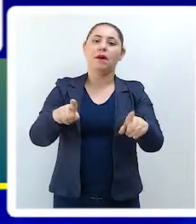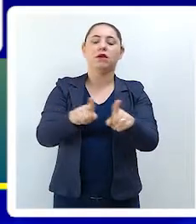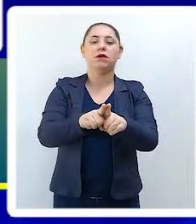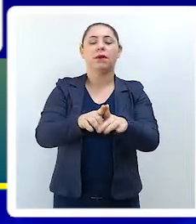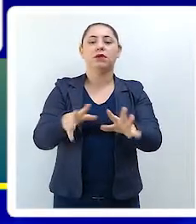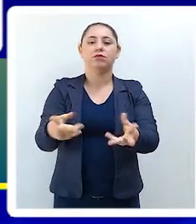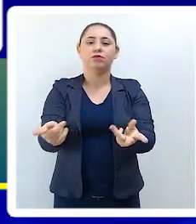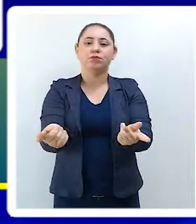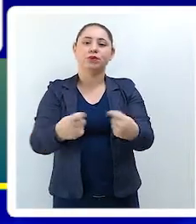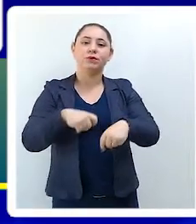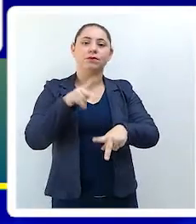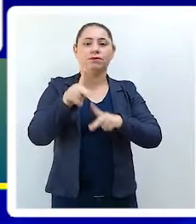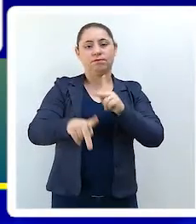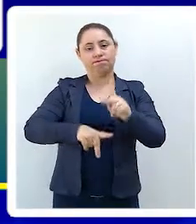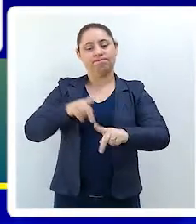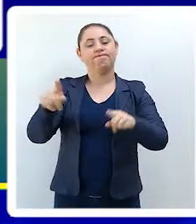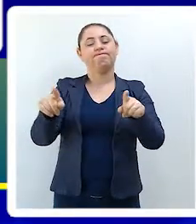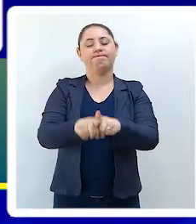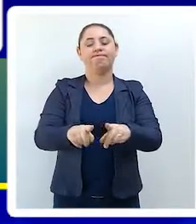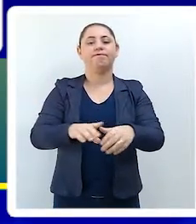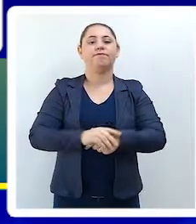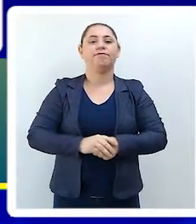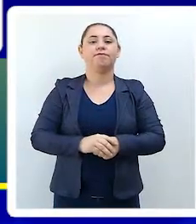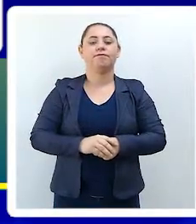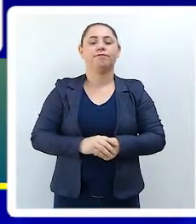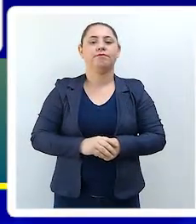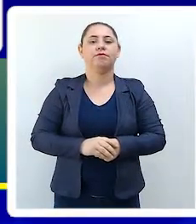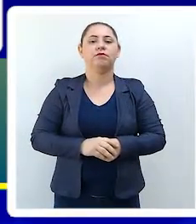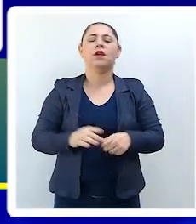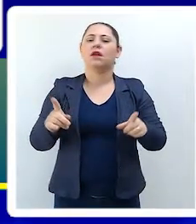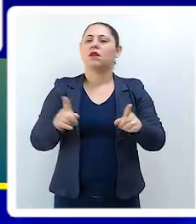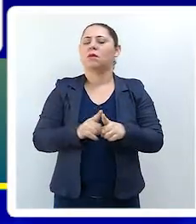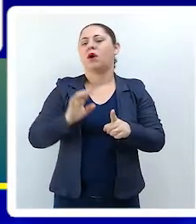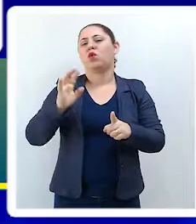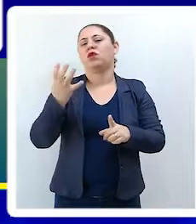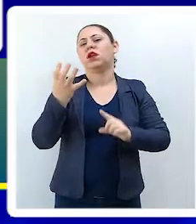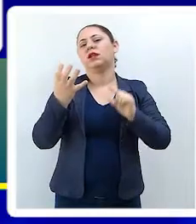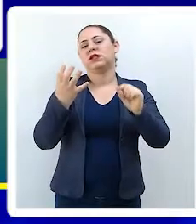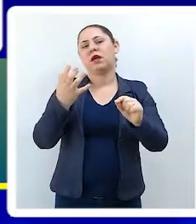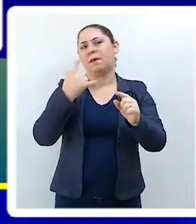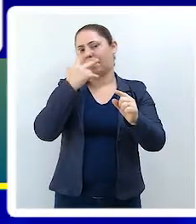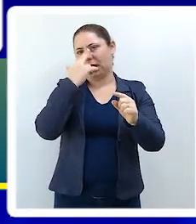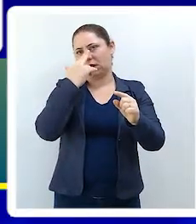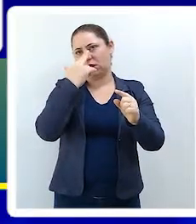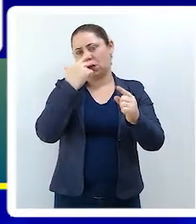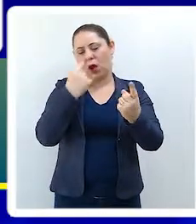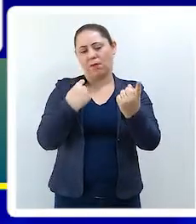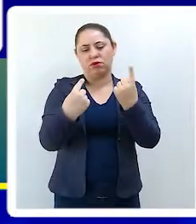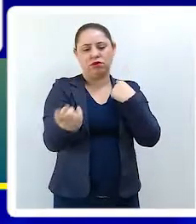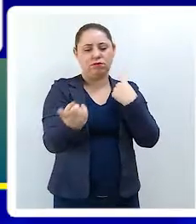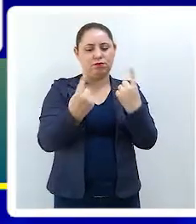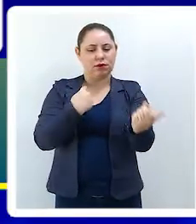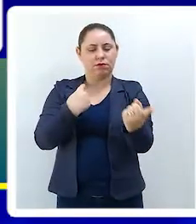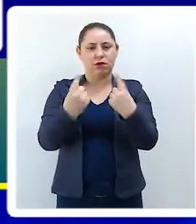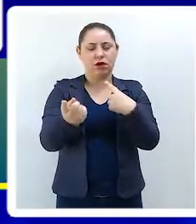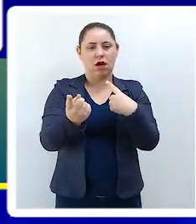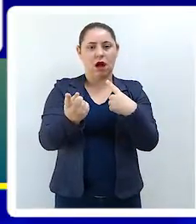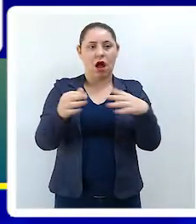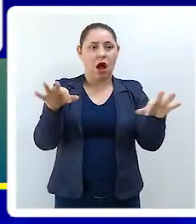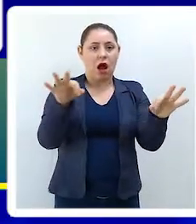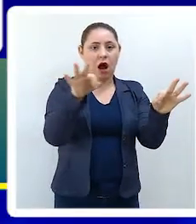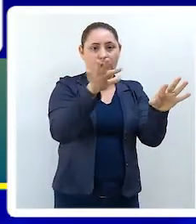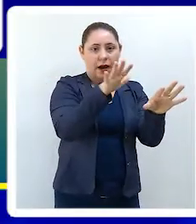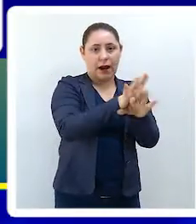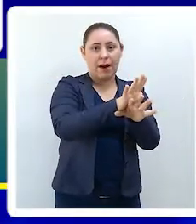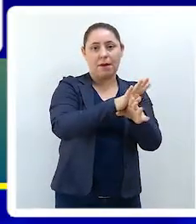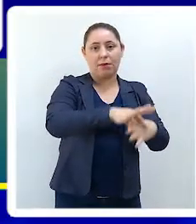exercício das capacidades da população. Acaba sendo uma via de mão dupla. A gente